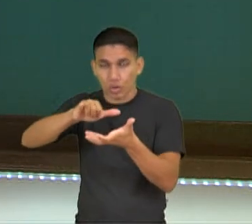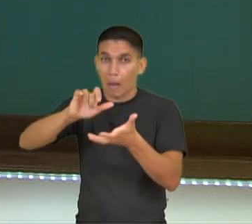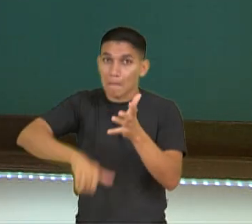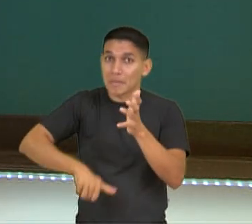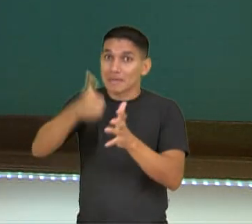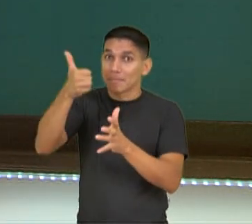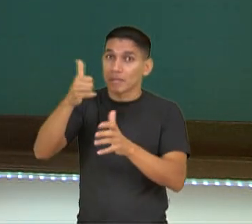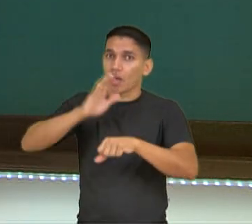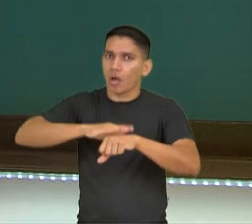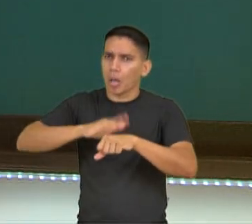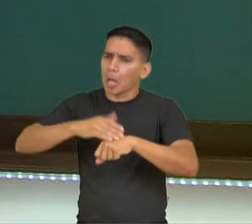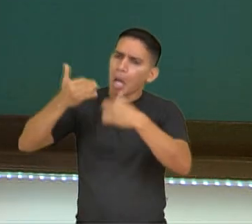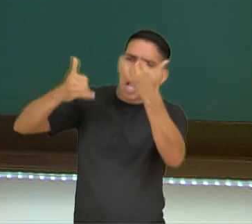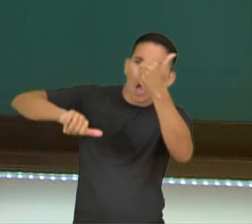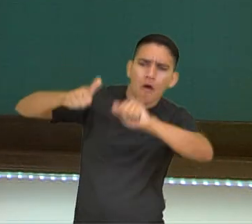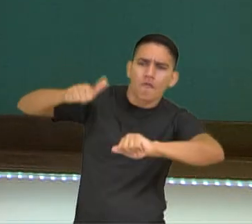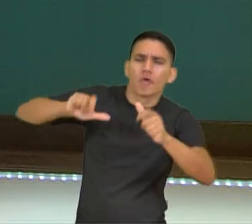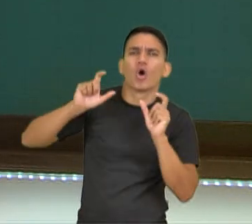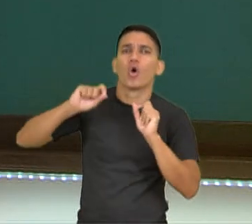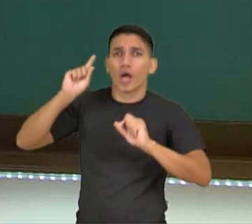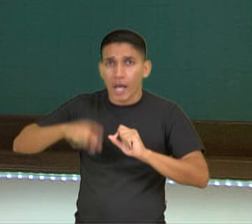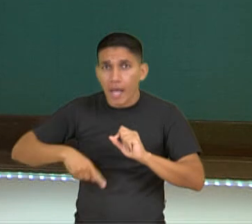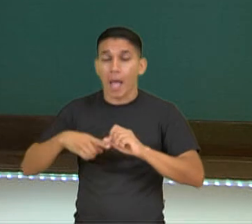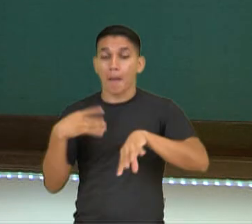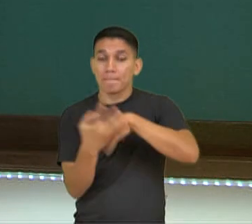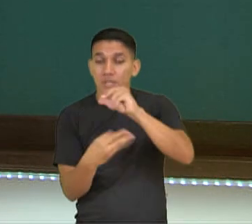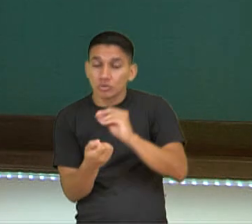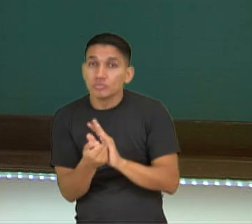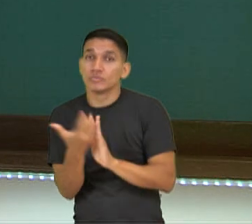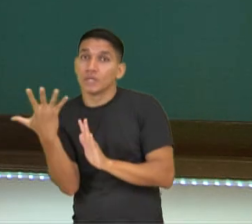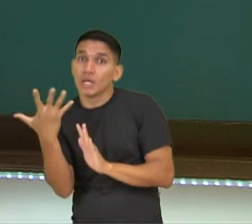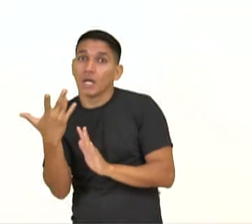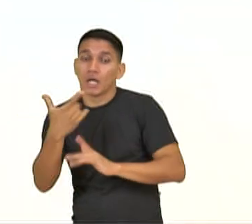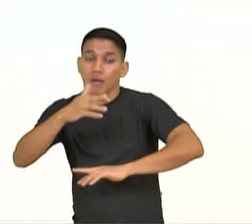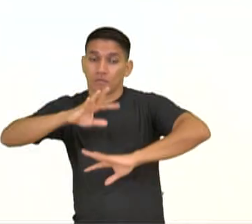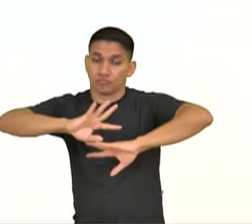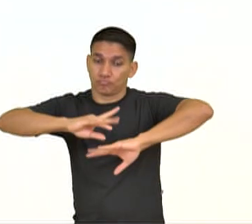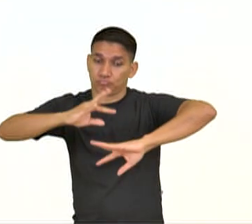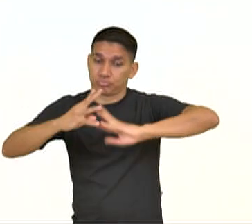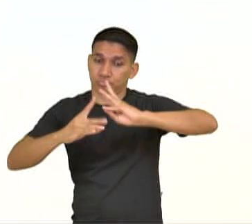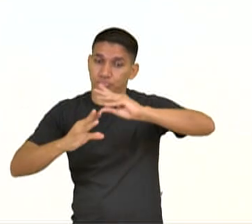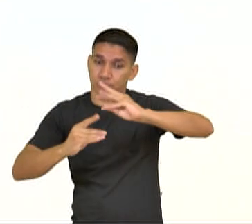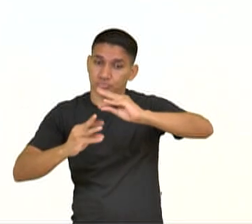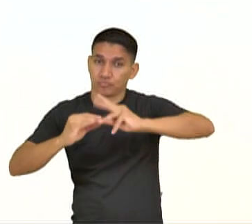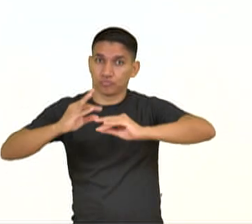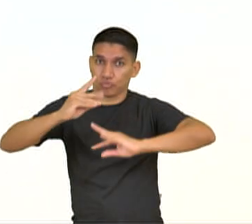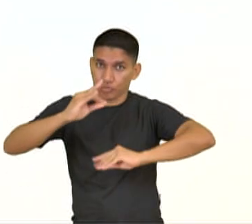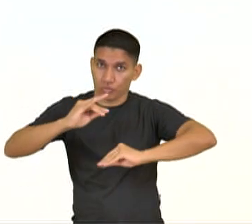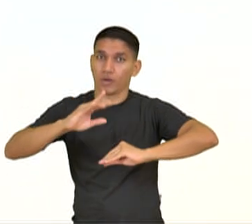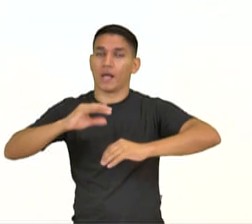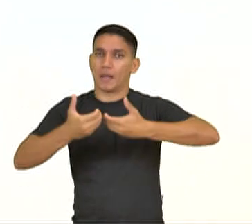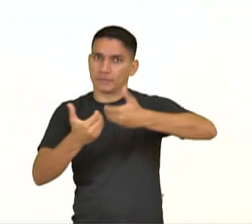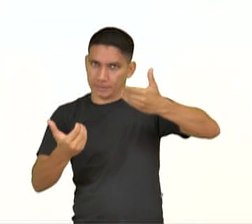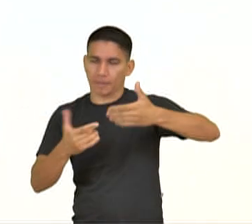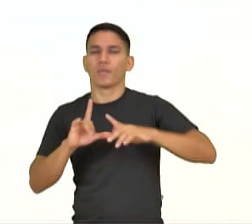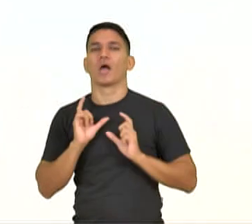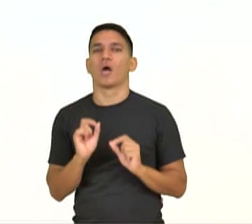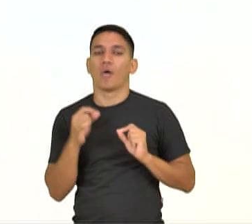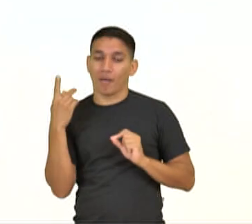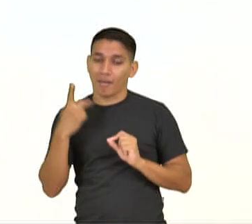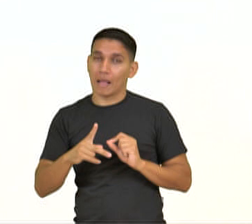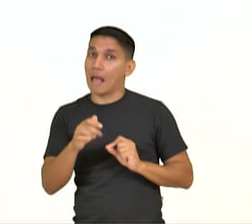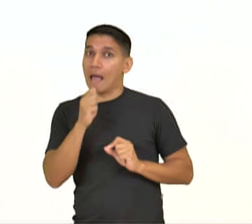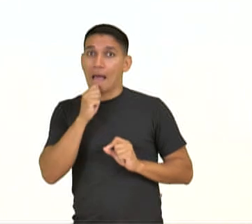precisa analisar são misturas heterogêneas de um disperso, ou seja, de um soluto, que não